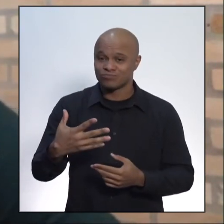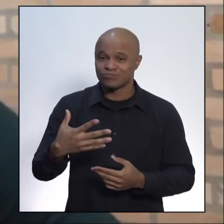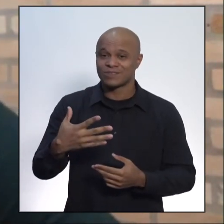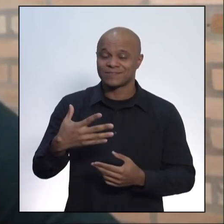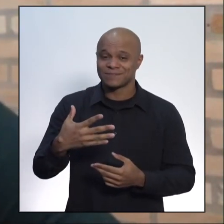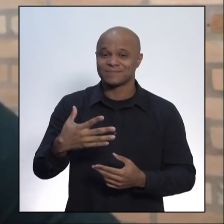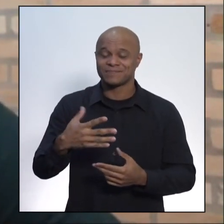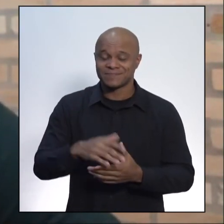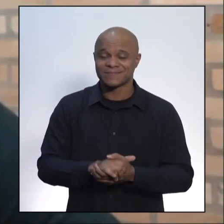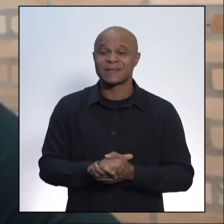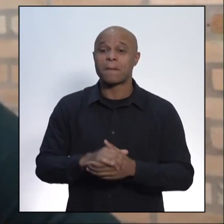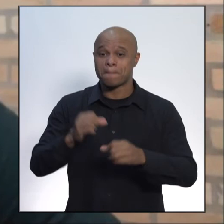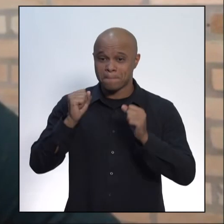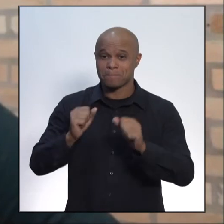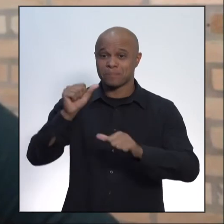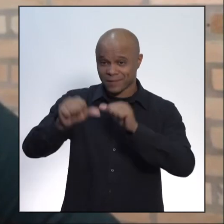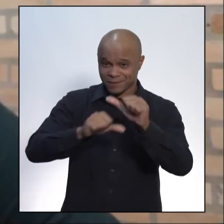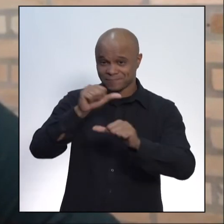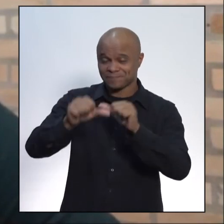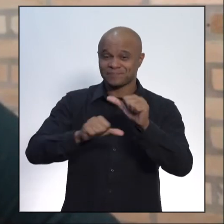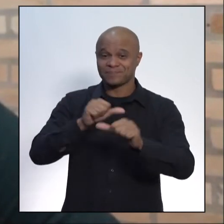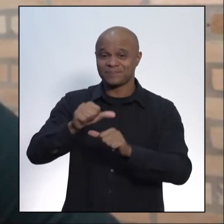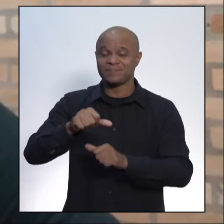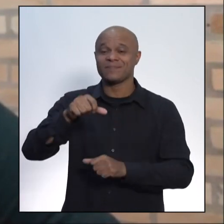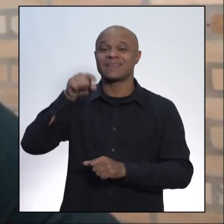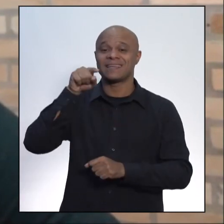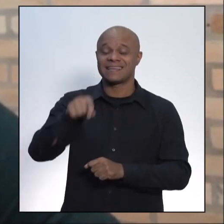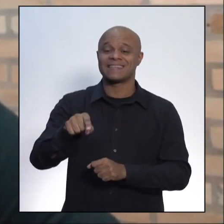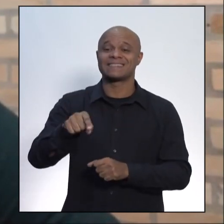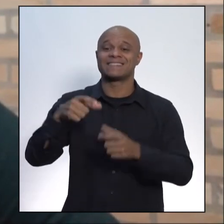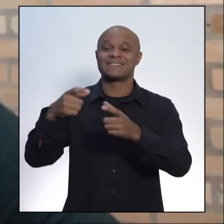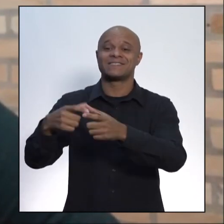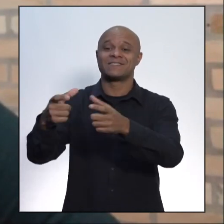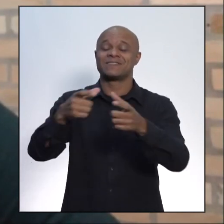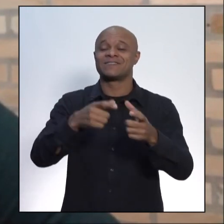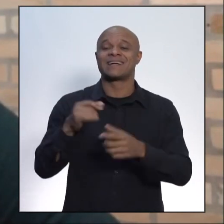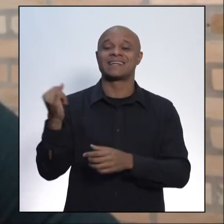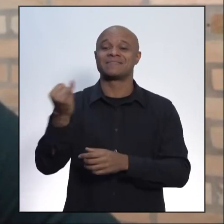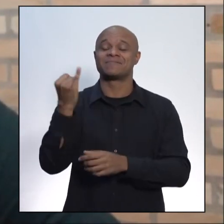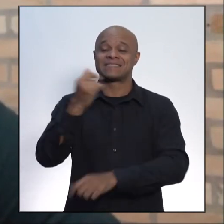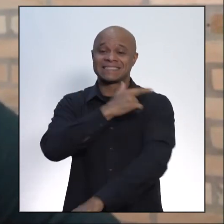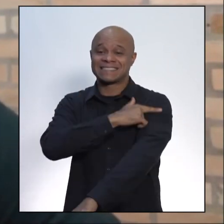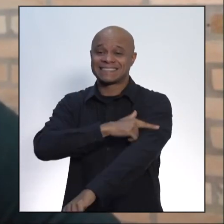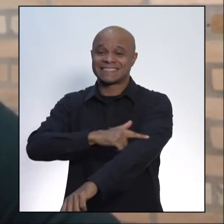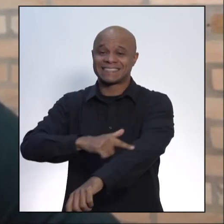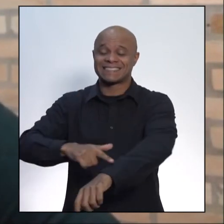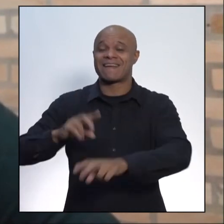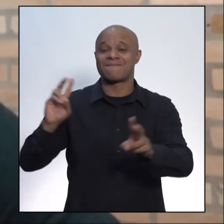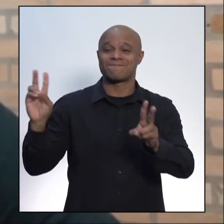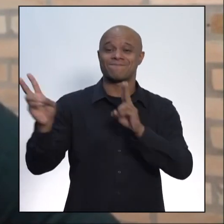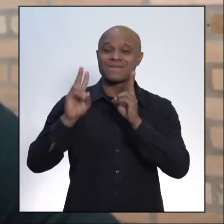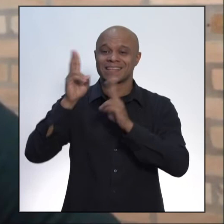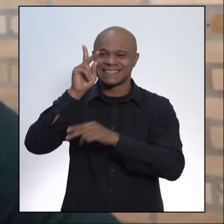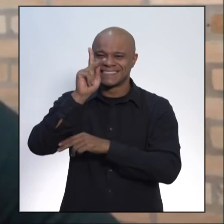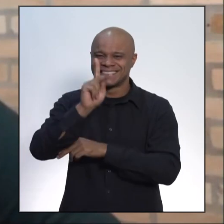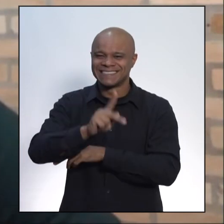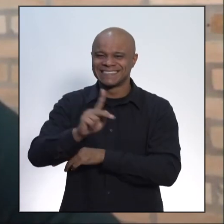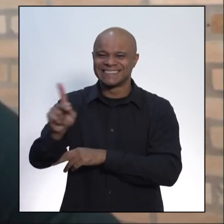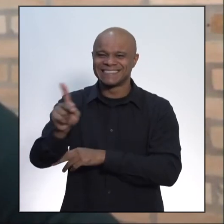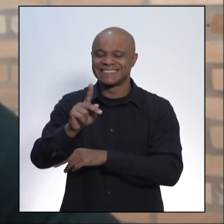temos passado é exatamente isso. Qual é o lugar da escola, a importância da educação e a valorização do